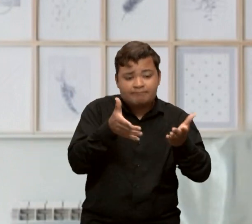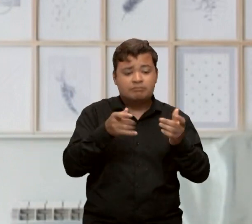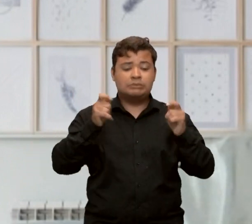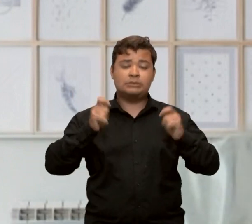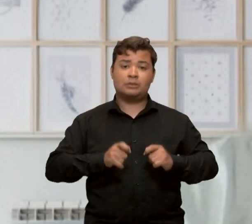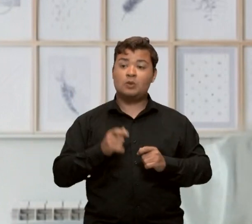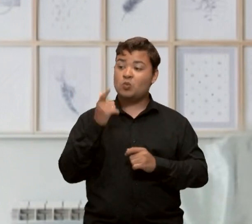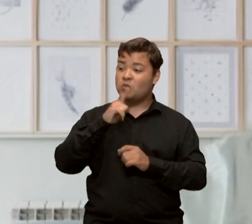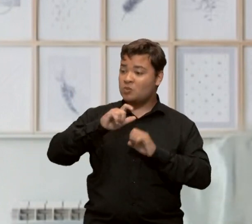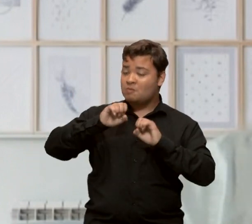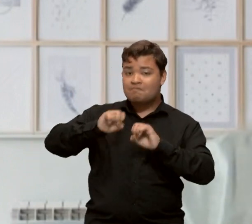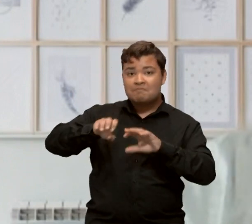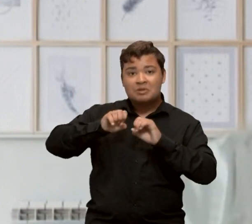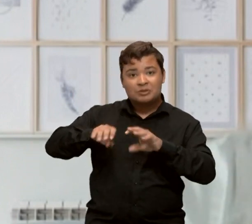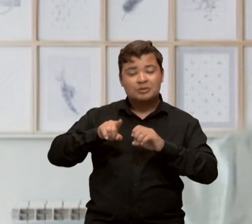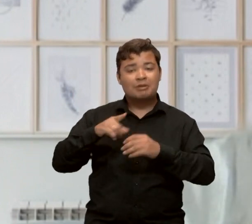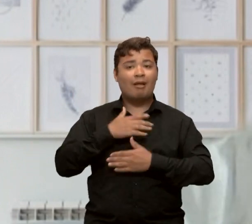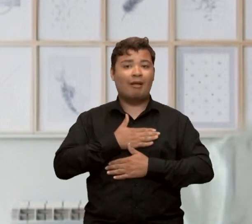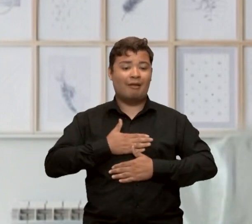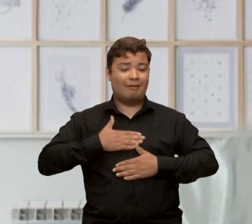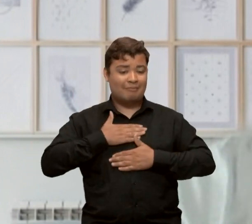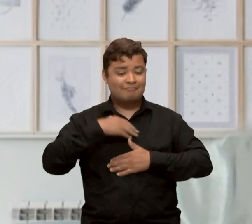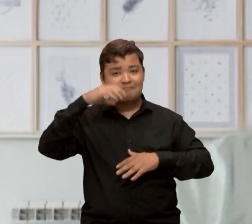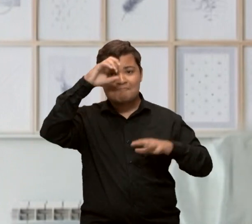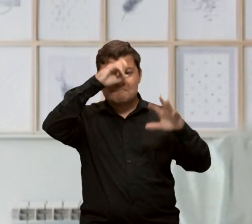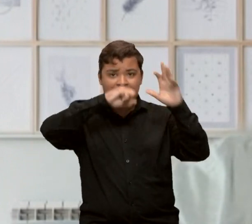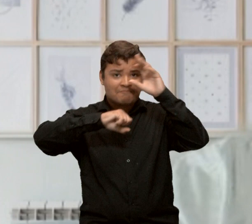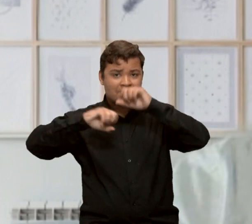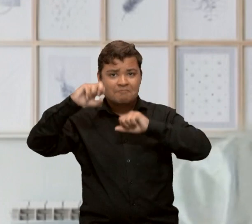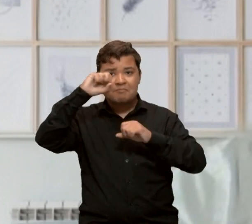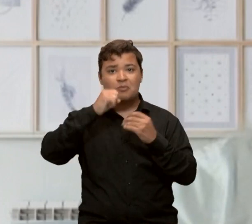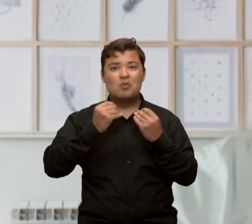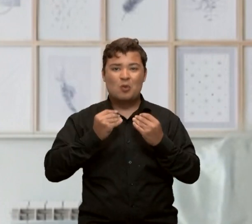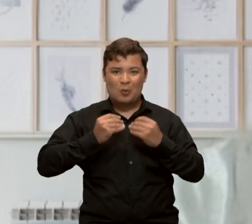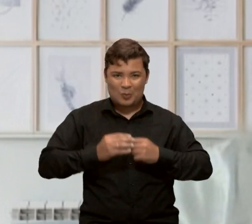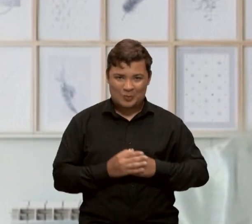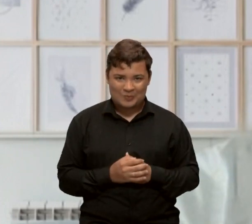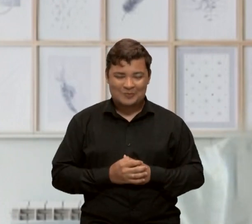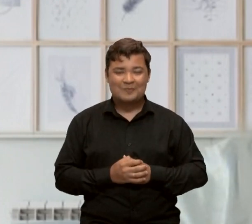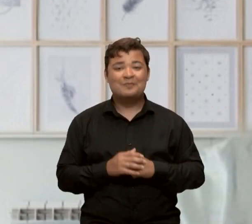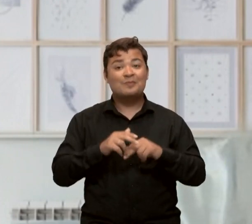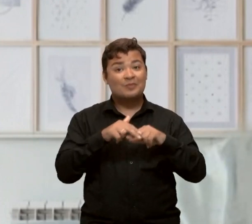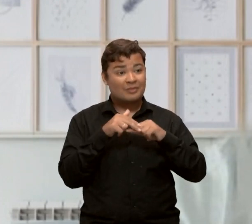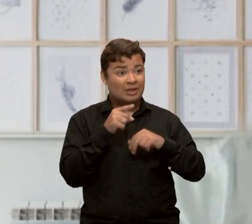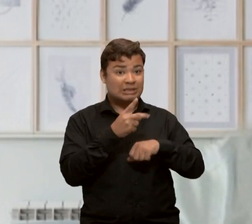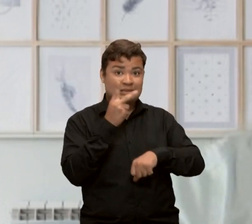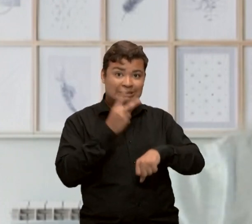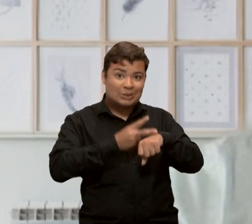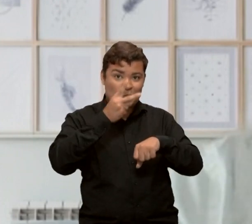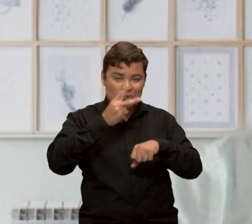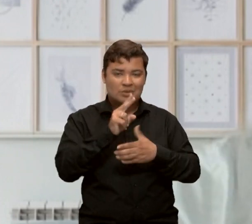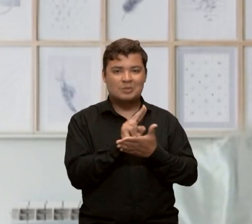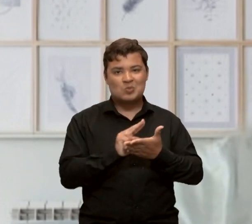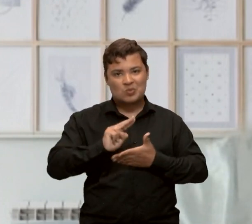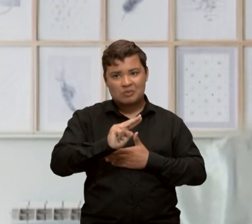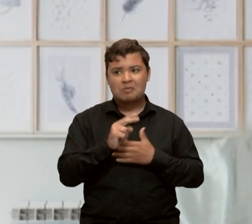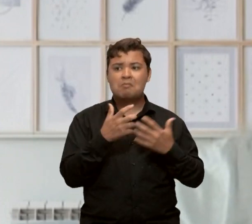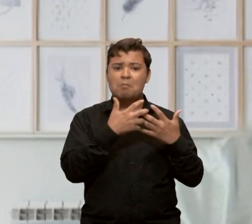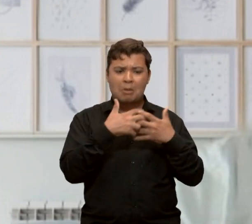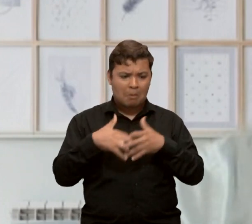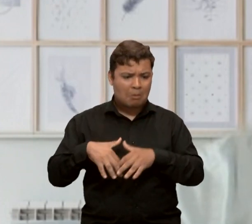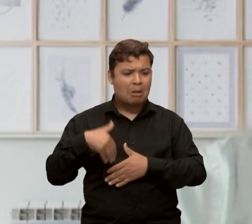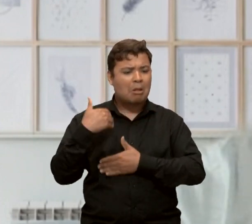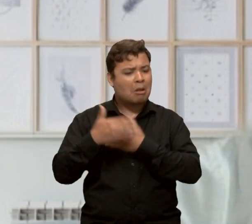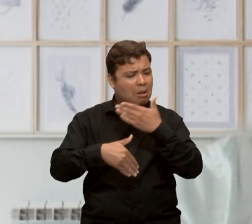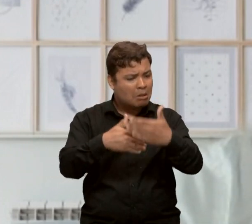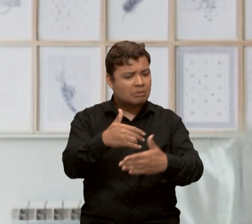pelo lazer e para o lazer. Então, o programa Segundo Tempo Universitário ele está em funcionamento, temos vagas,